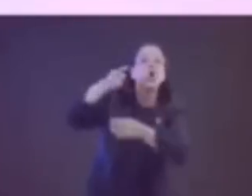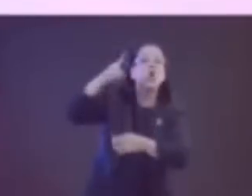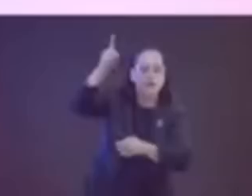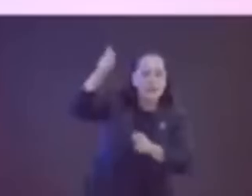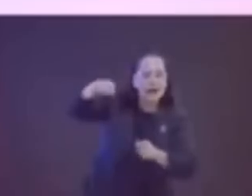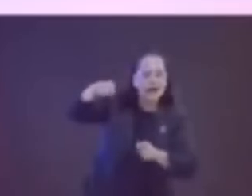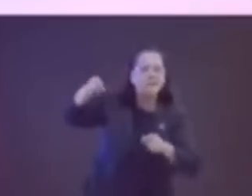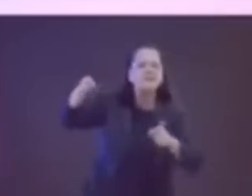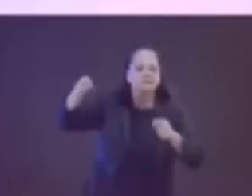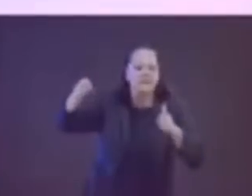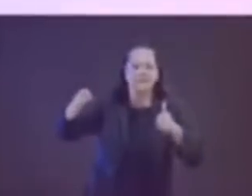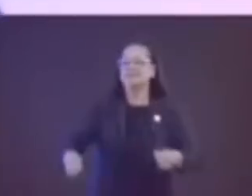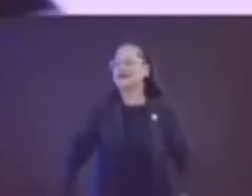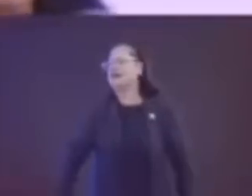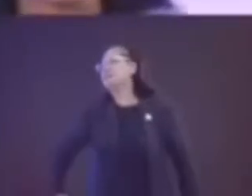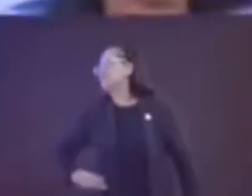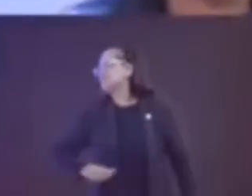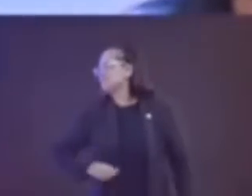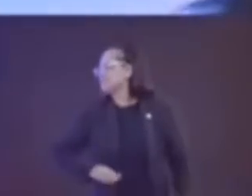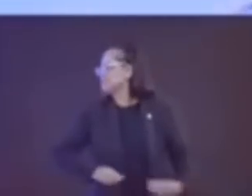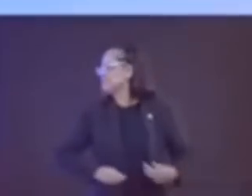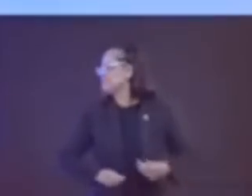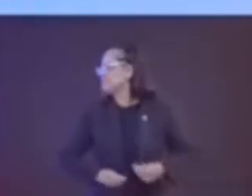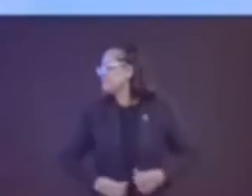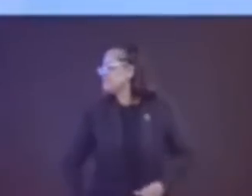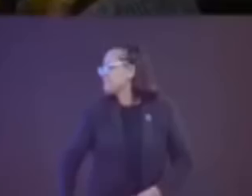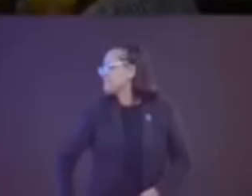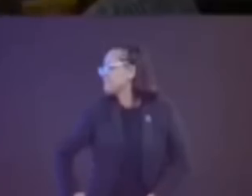Obrigada. Obrigada por vocês